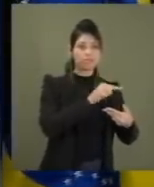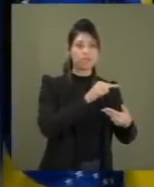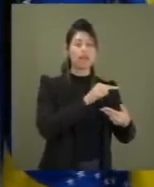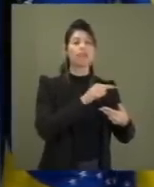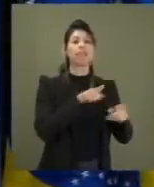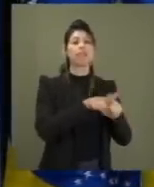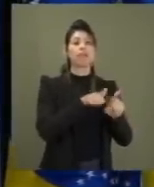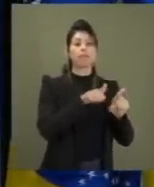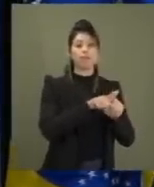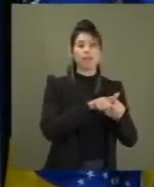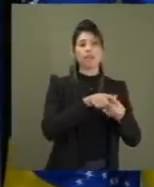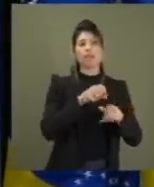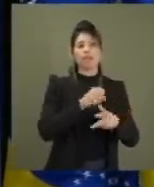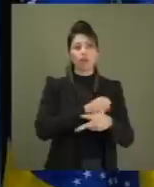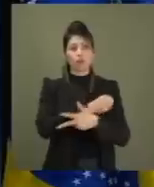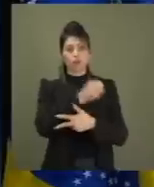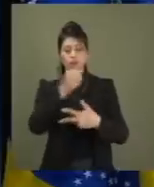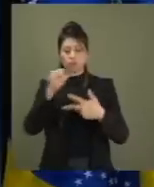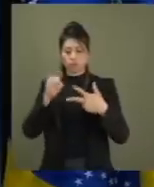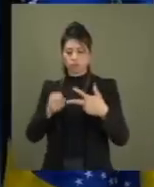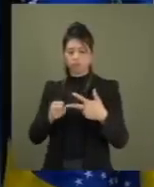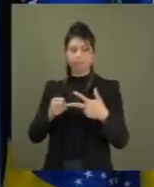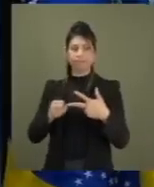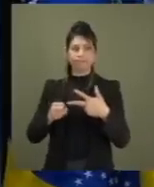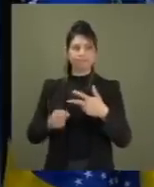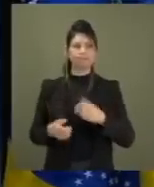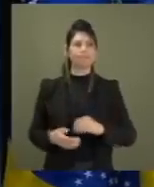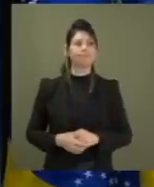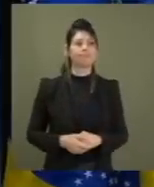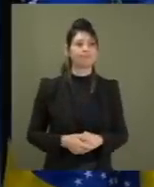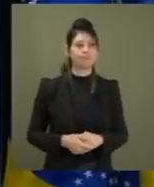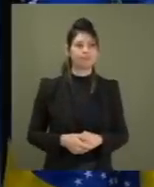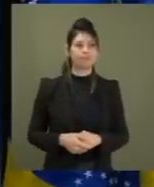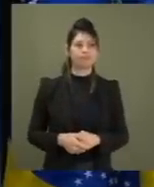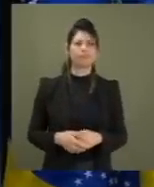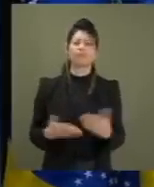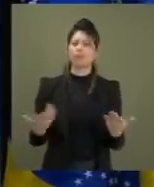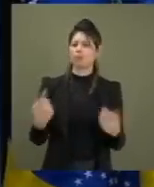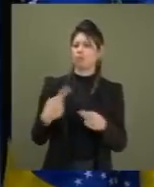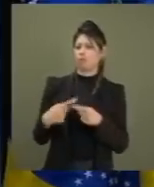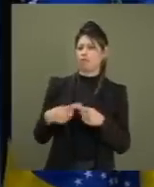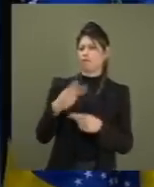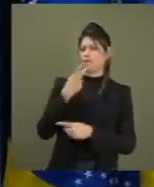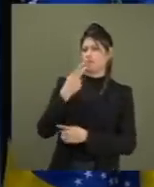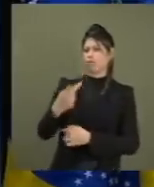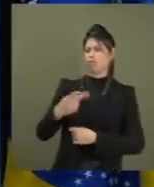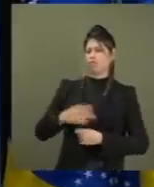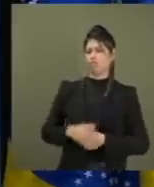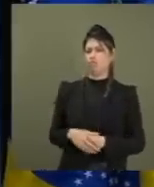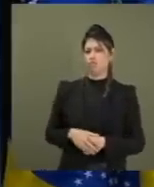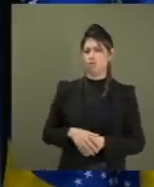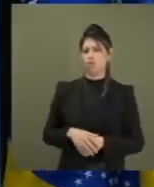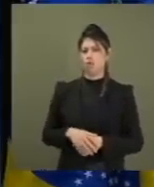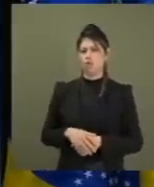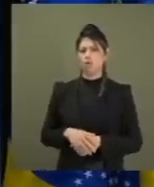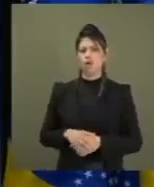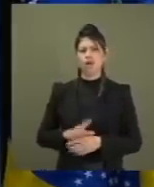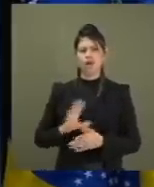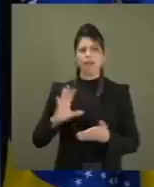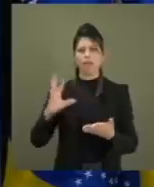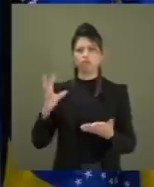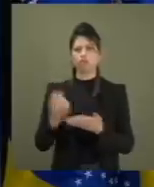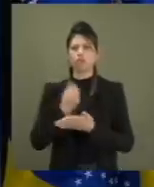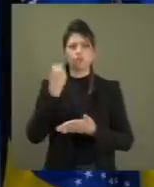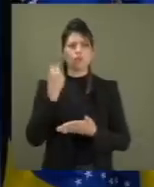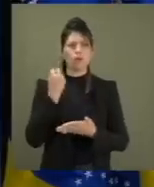Planalto e no Supremo Tribunal Federal por que que eu falo sequestro porque houve um